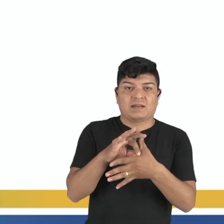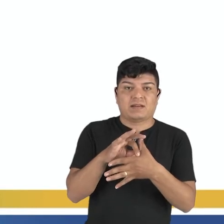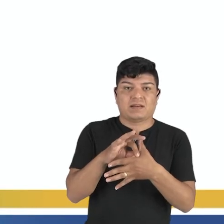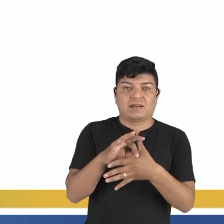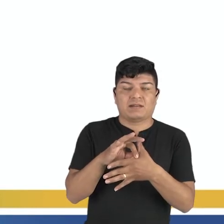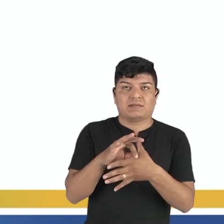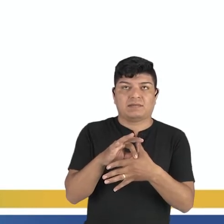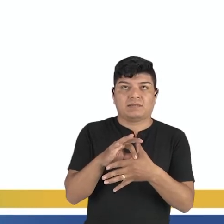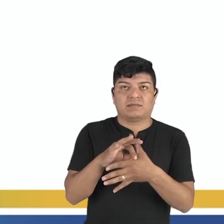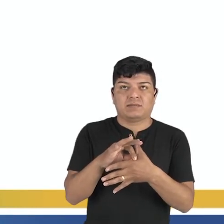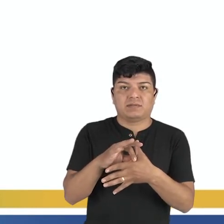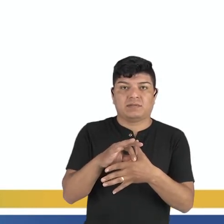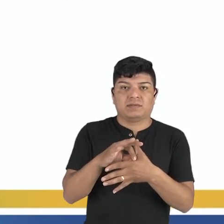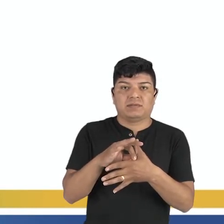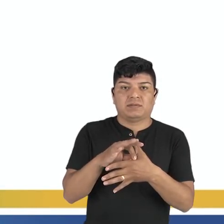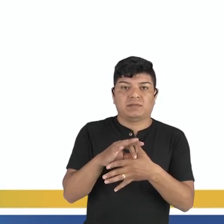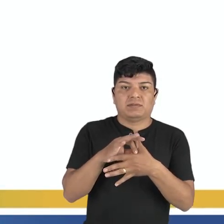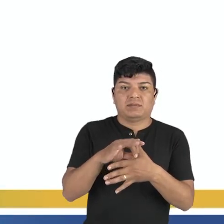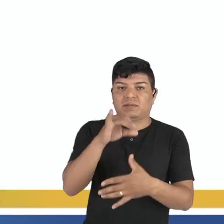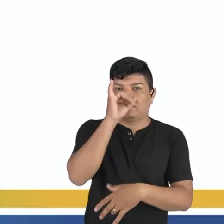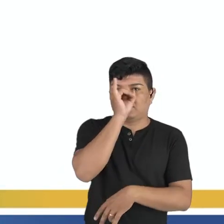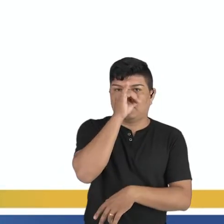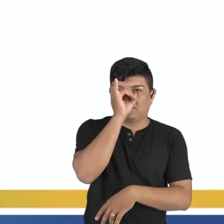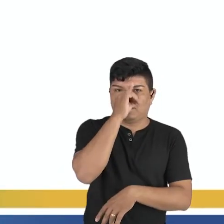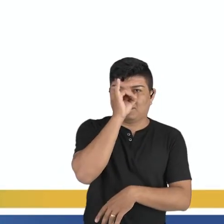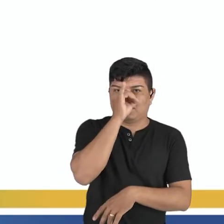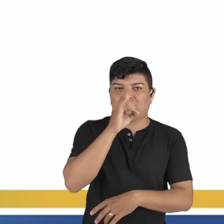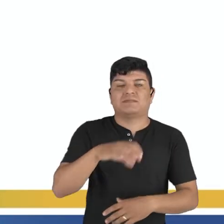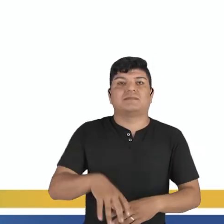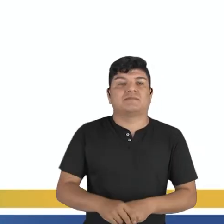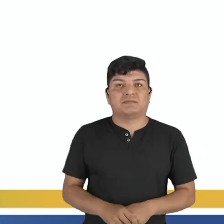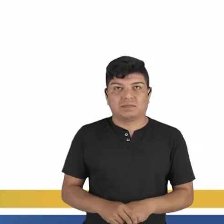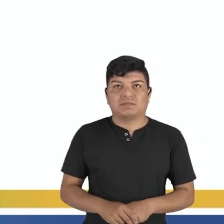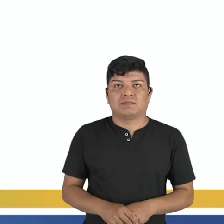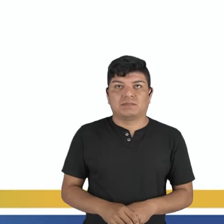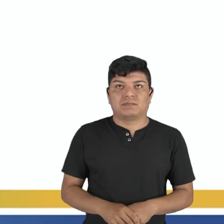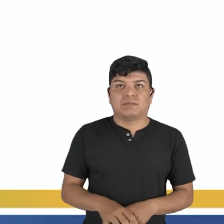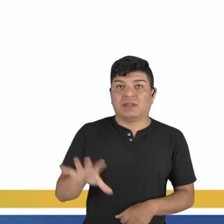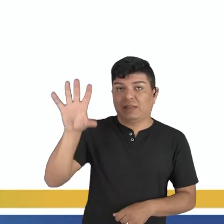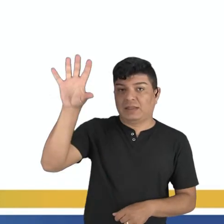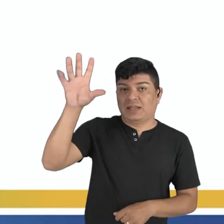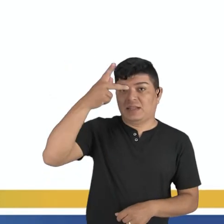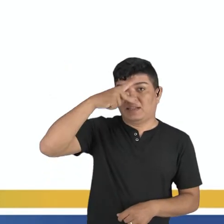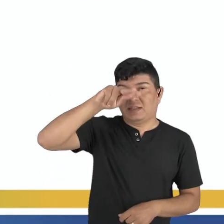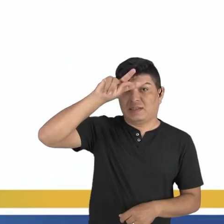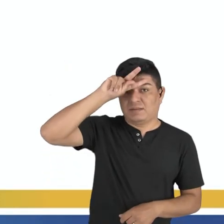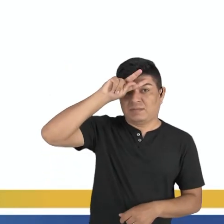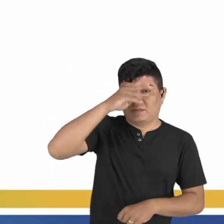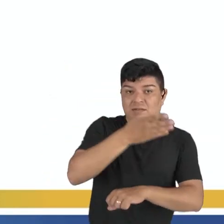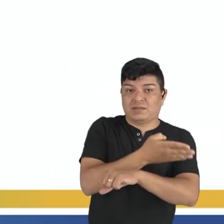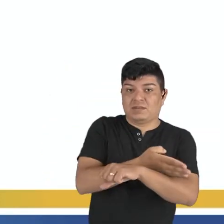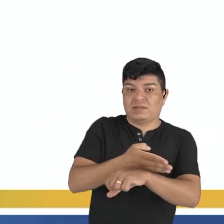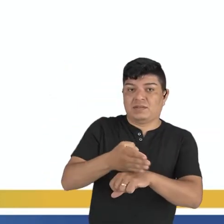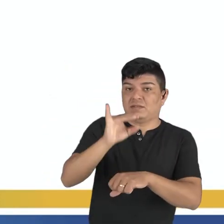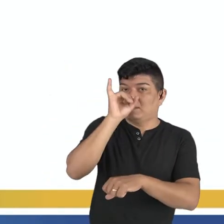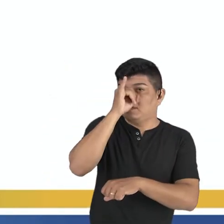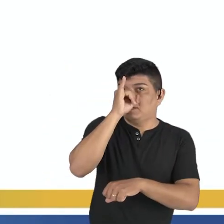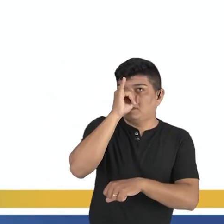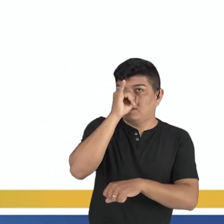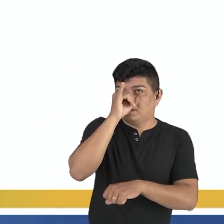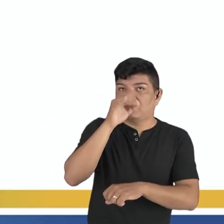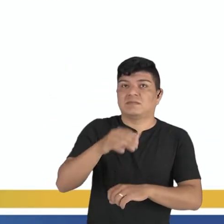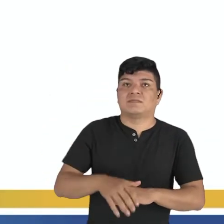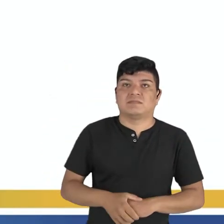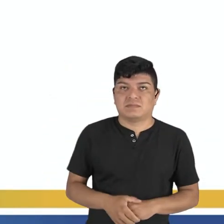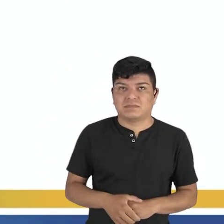é com carne de porco, né, porco no Peru, cerdo é a tradução de porco, mas no Peru eles chamam de chancho,